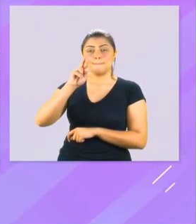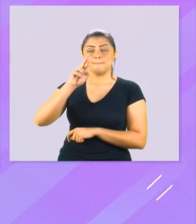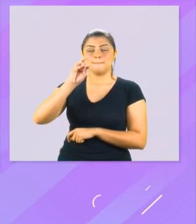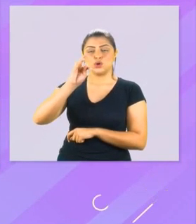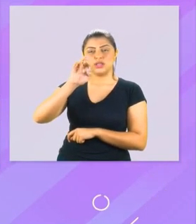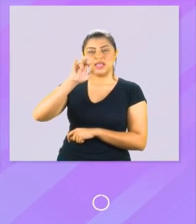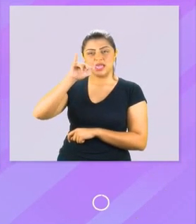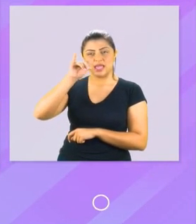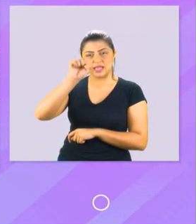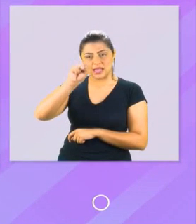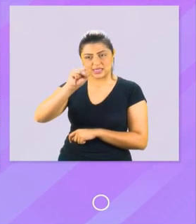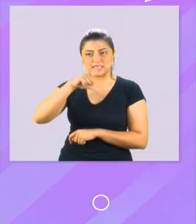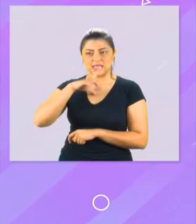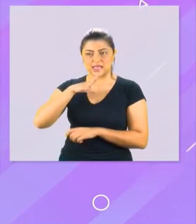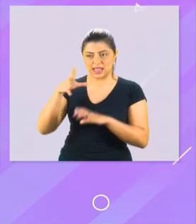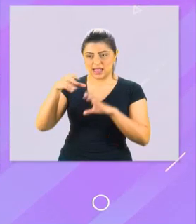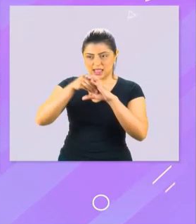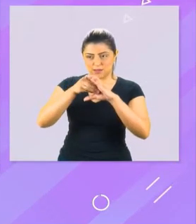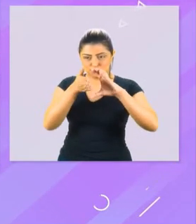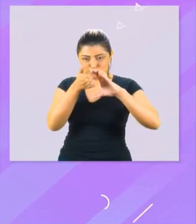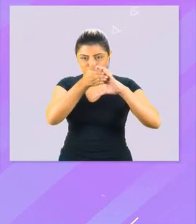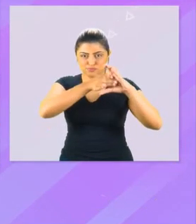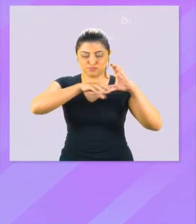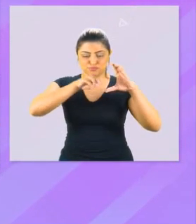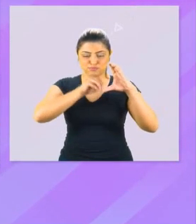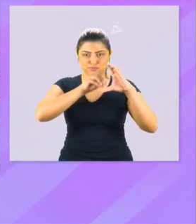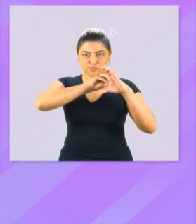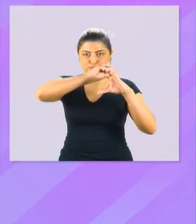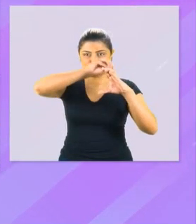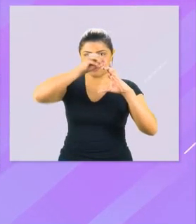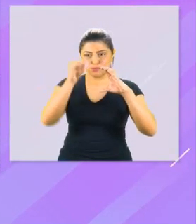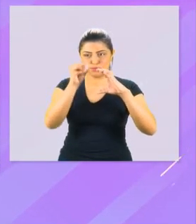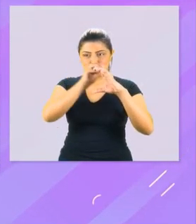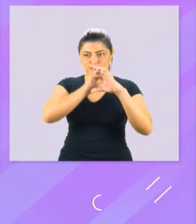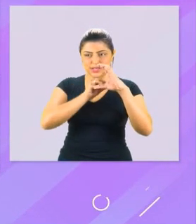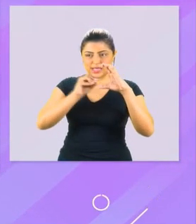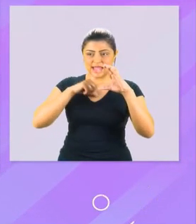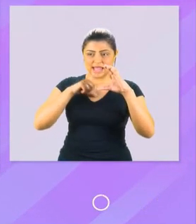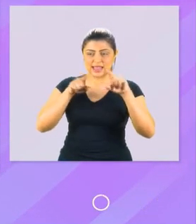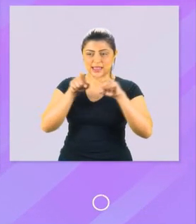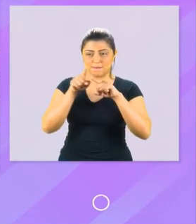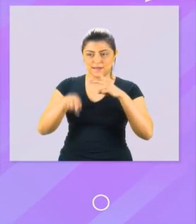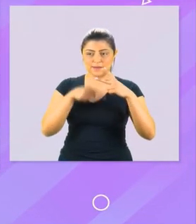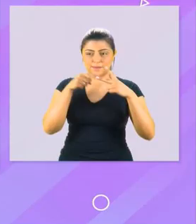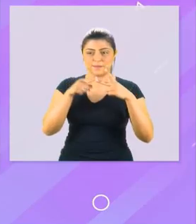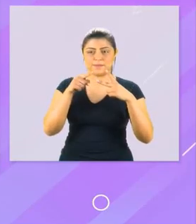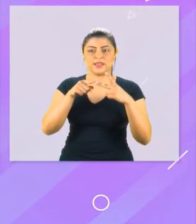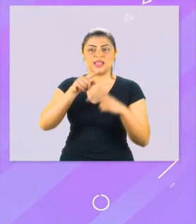maiores aqui, são proteínas que ficam do lado de fora das lipoproteínas. Elas são constituídas de